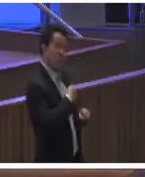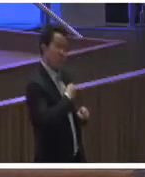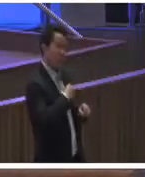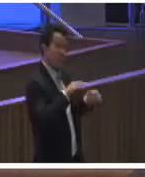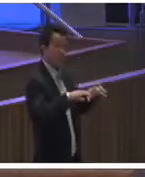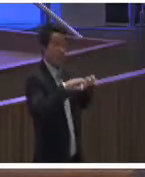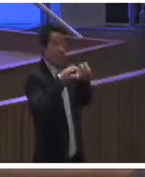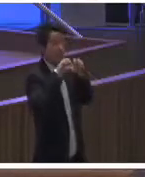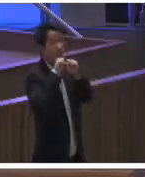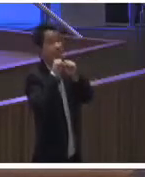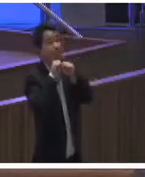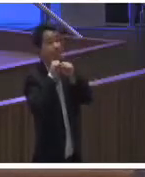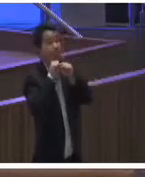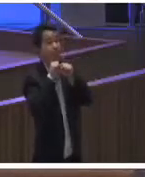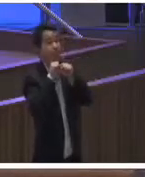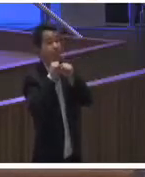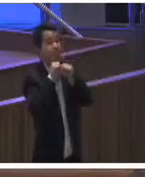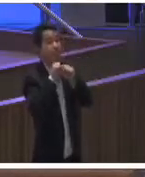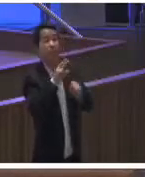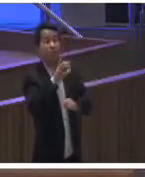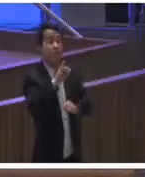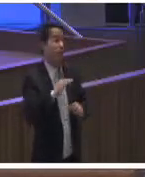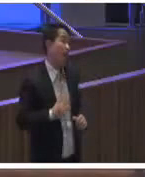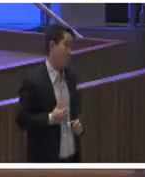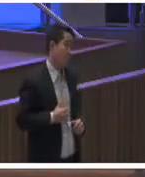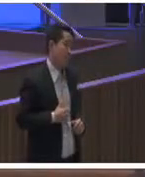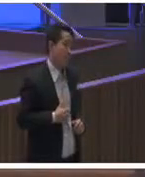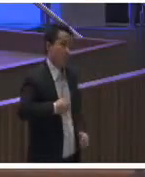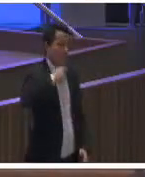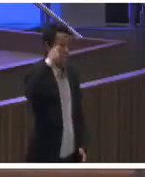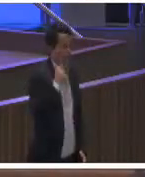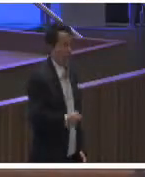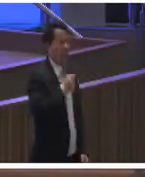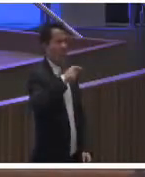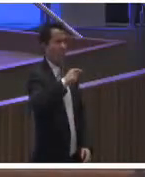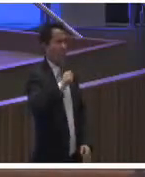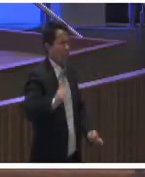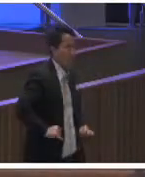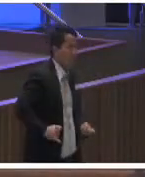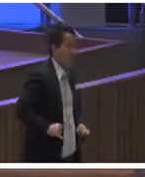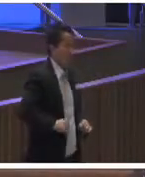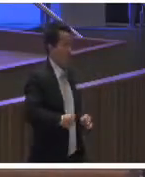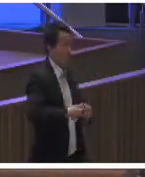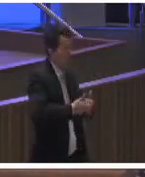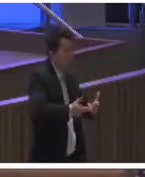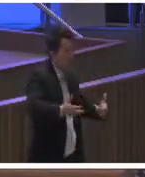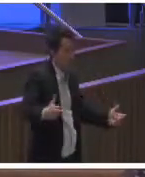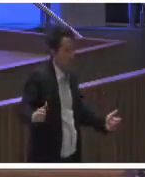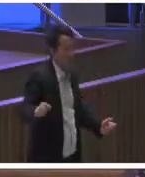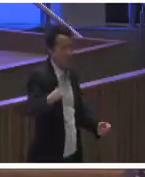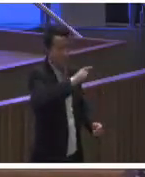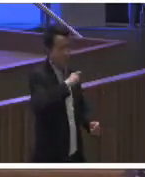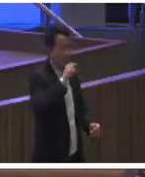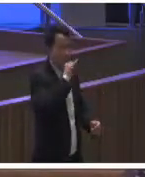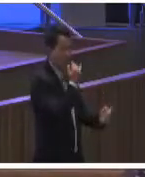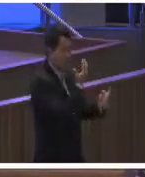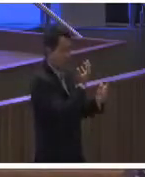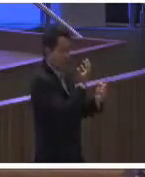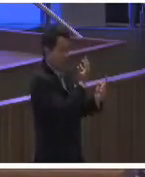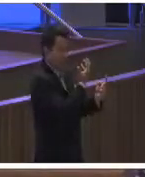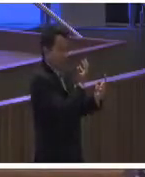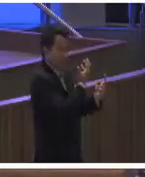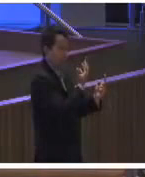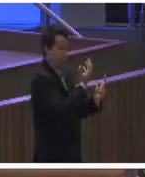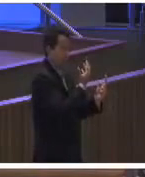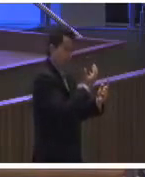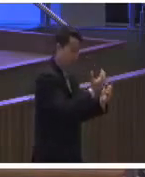vai mexer nos pontos nevrálgicos, naquilo que mexe com você, naquilo que atrai você, naquilo que